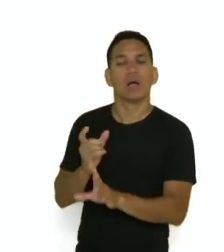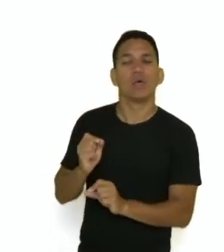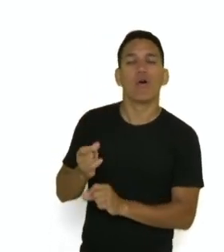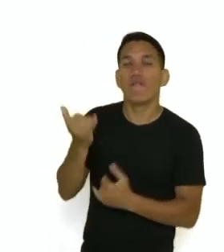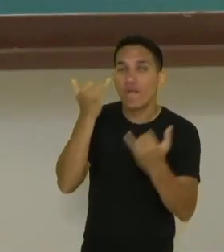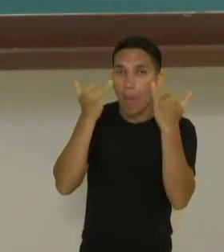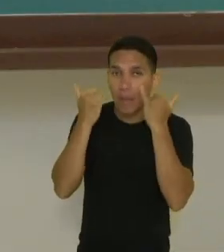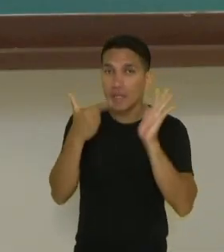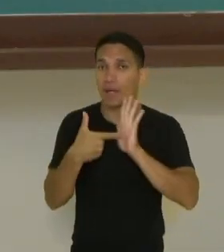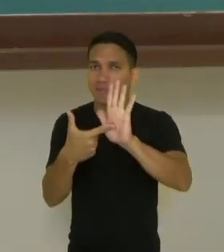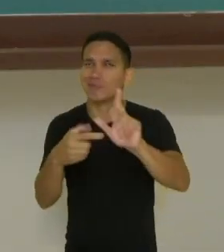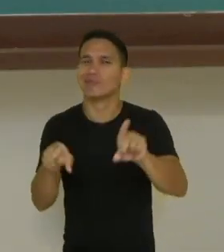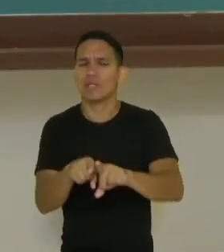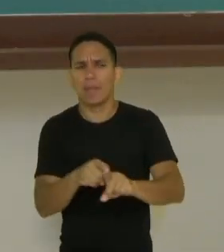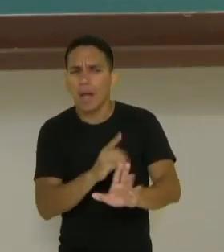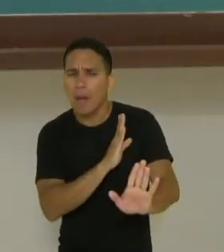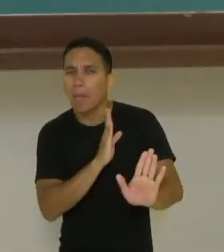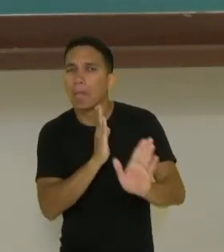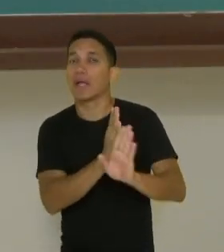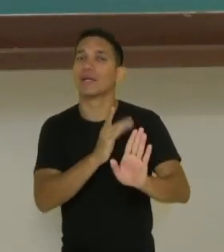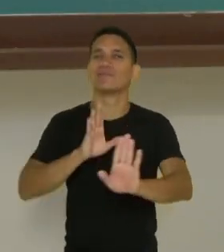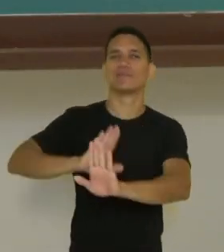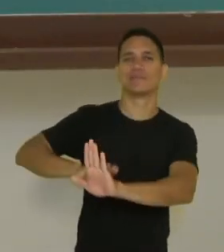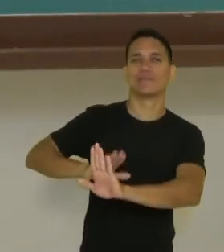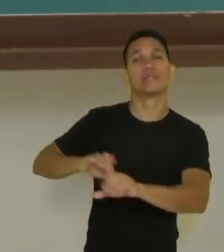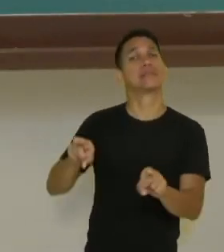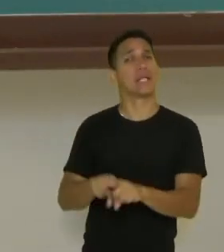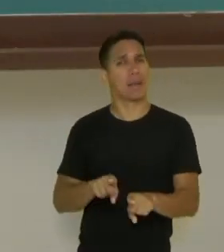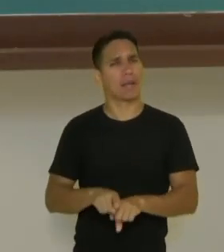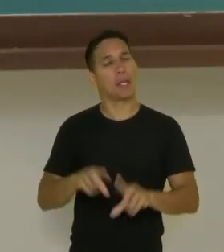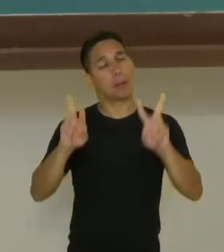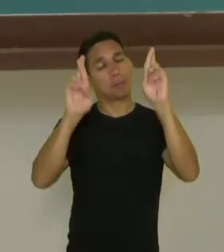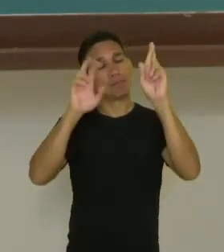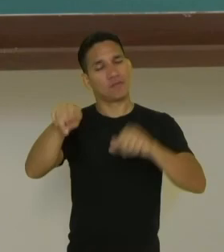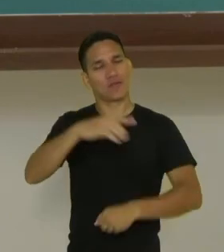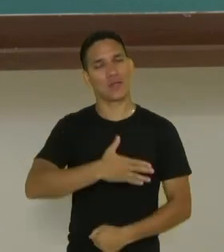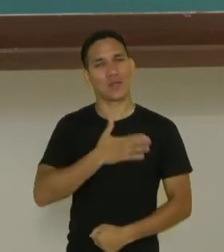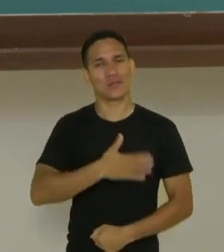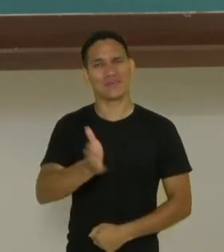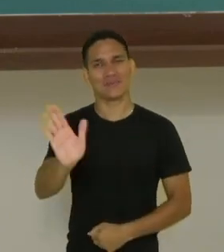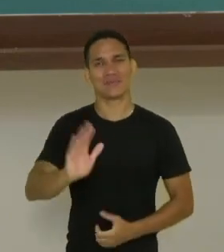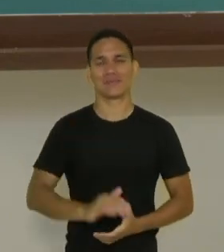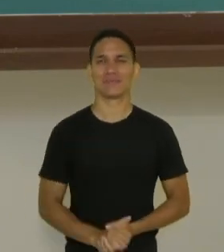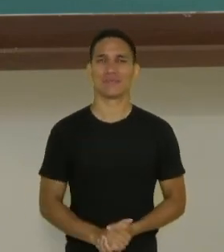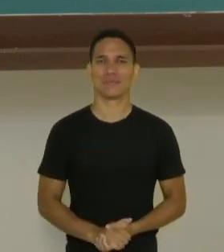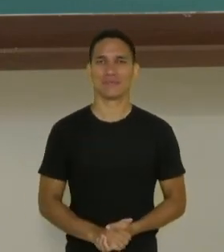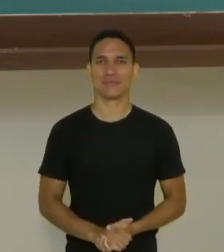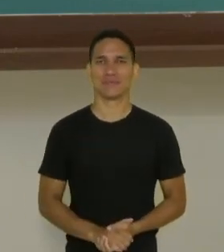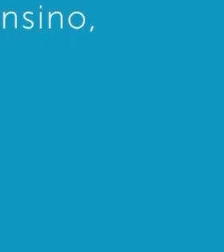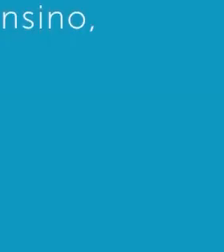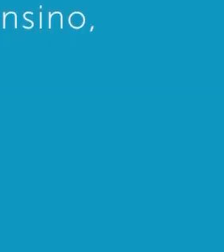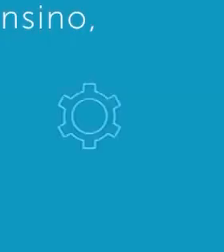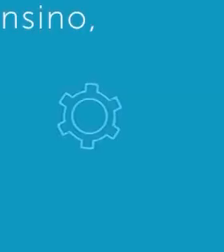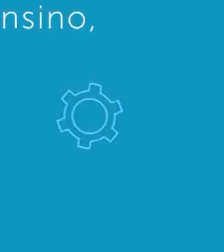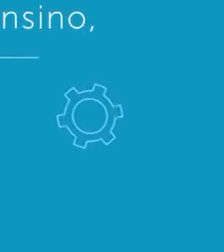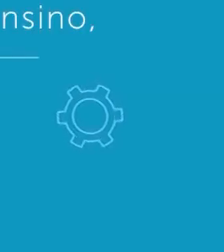explícitas e inferimos algumas informações implícitas. Espero que vocês tenham gostado e até breve!